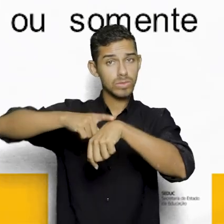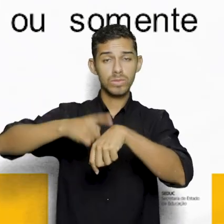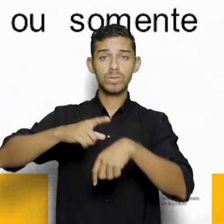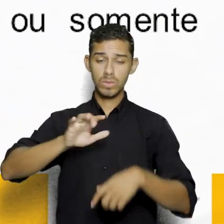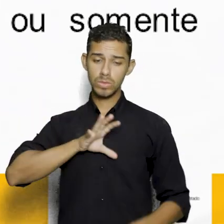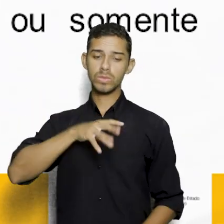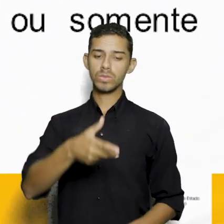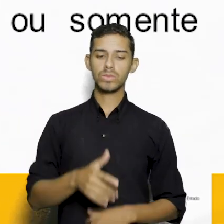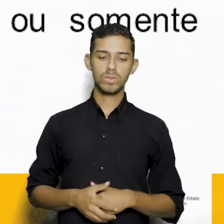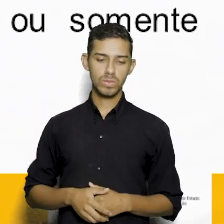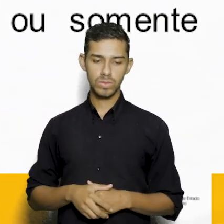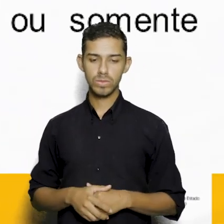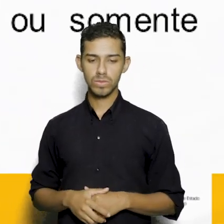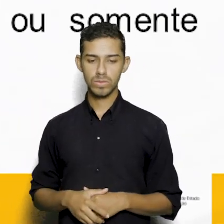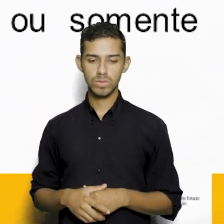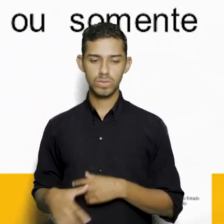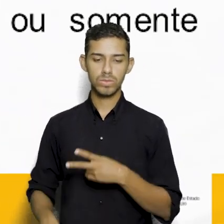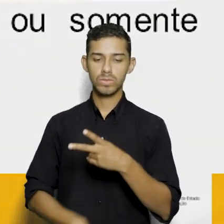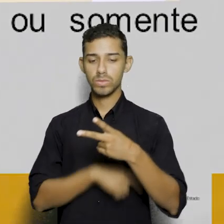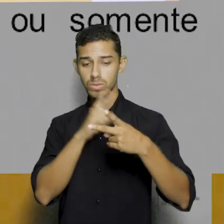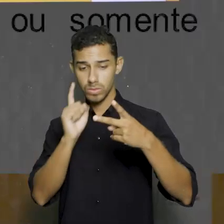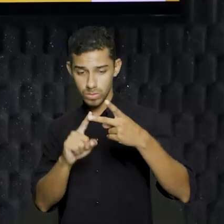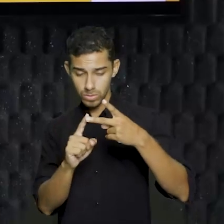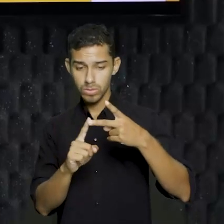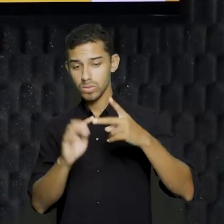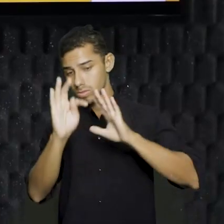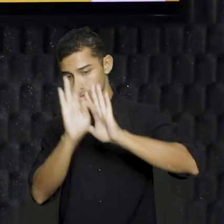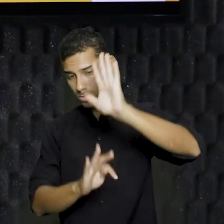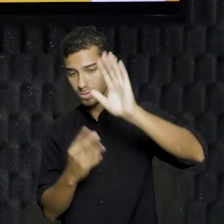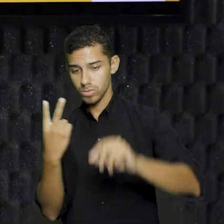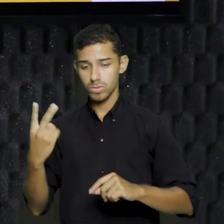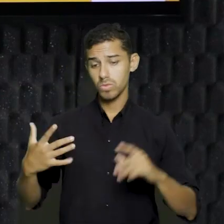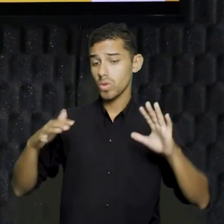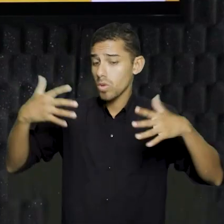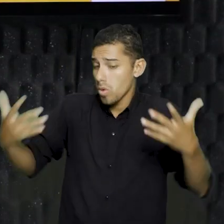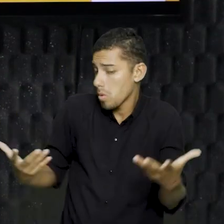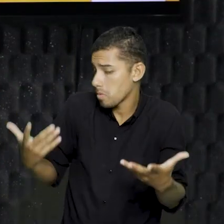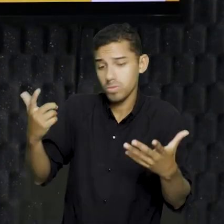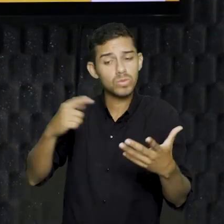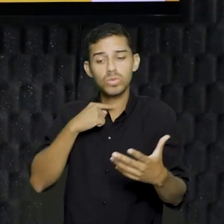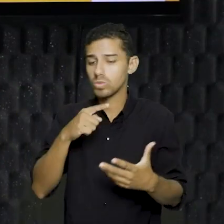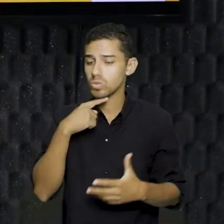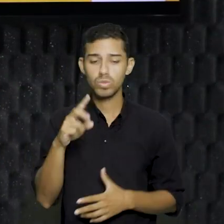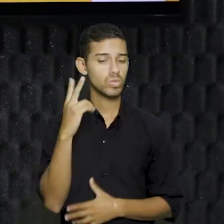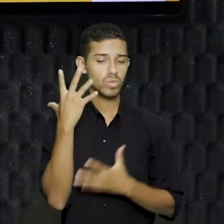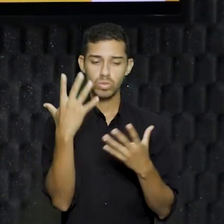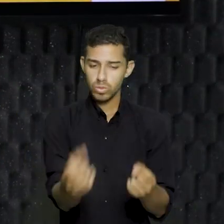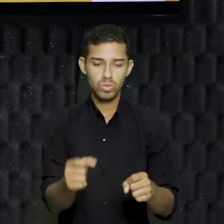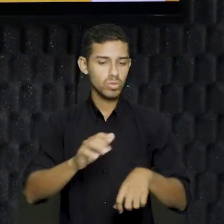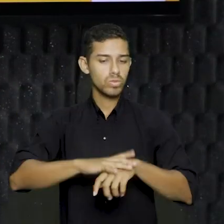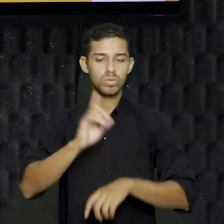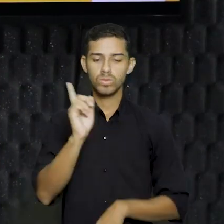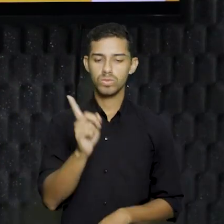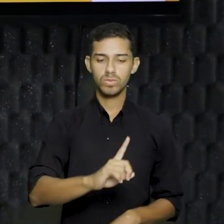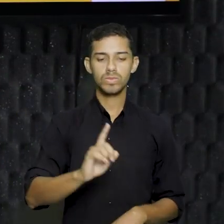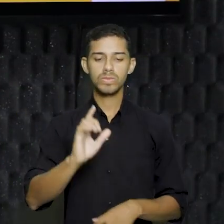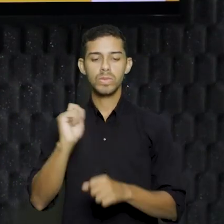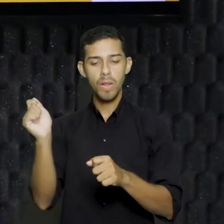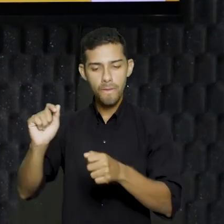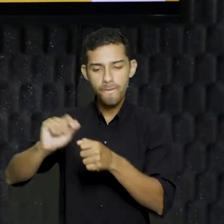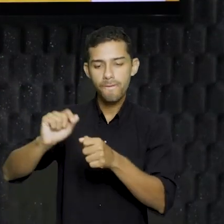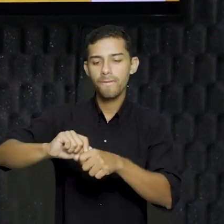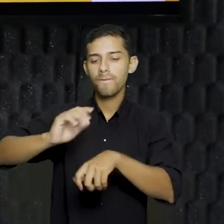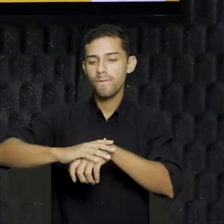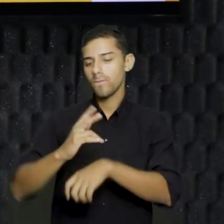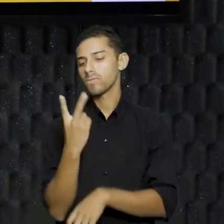ação. De tal modo que não podem de forma alguma ser exercida duas vezes pela mesma pessoa, ou somente